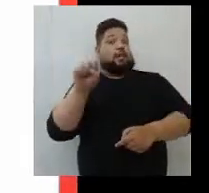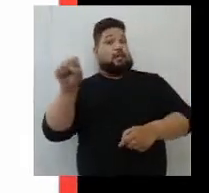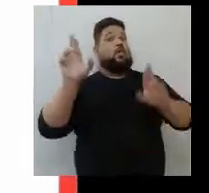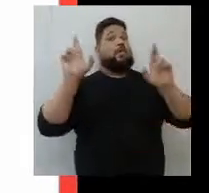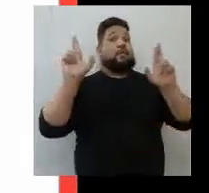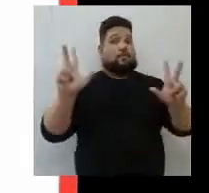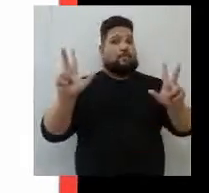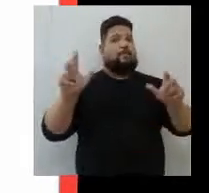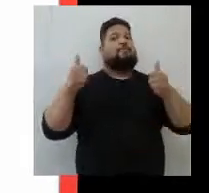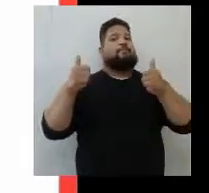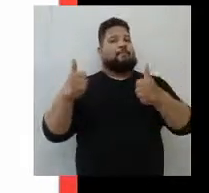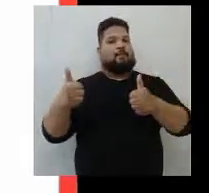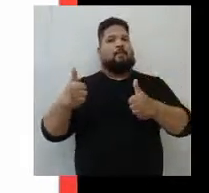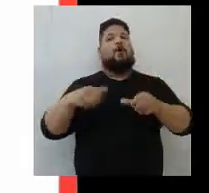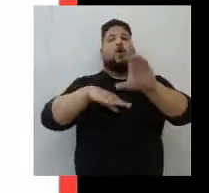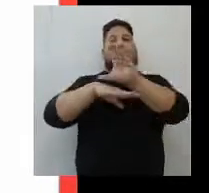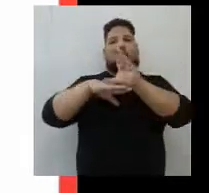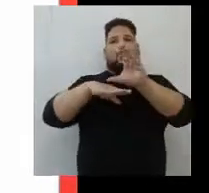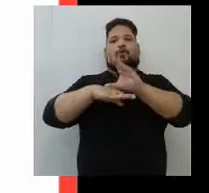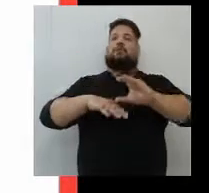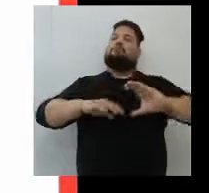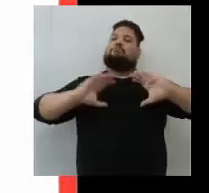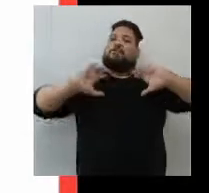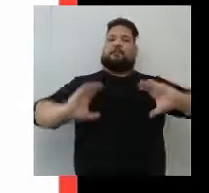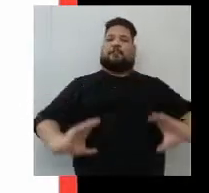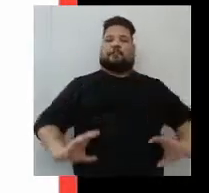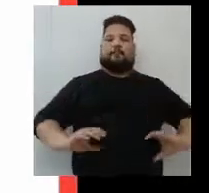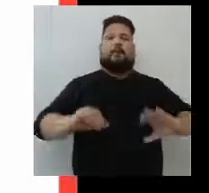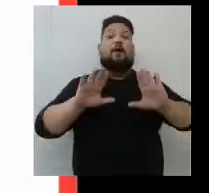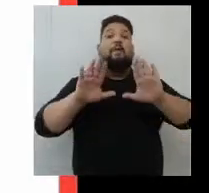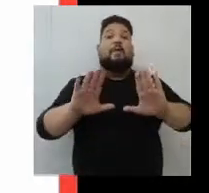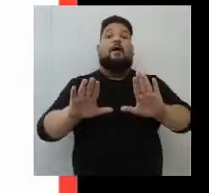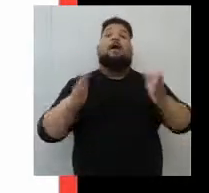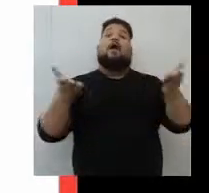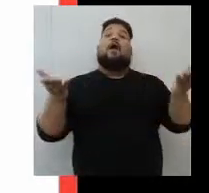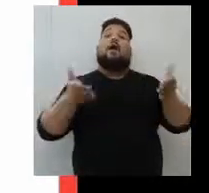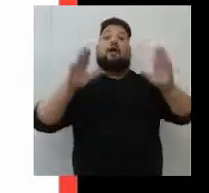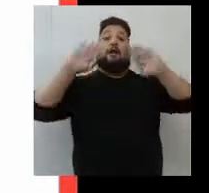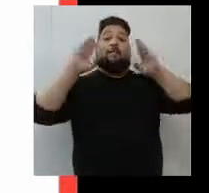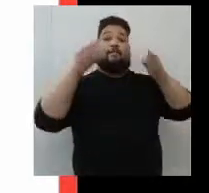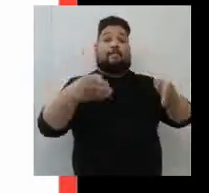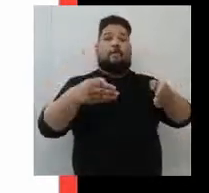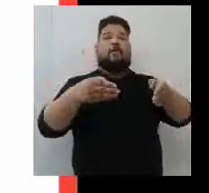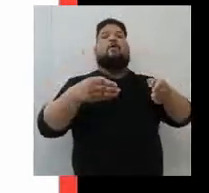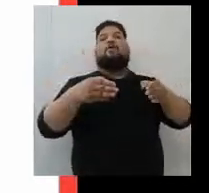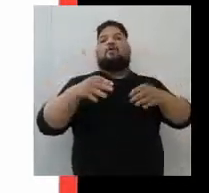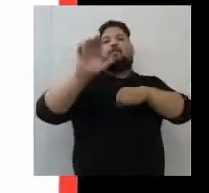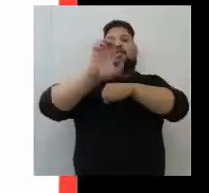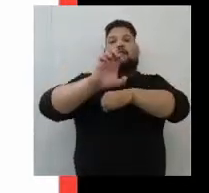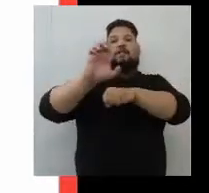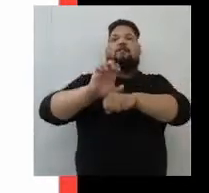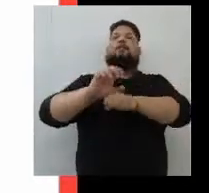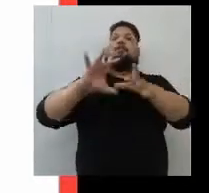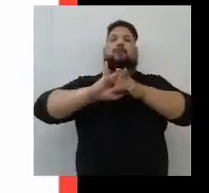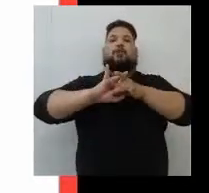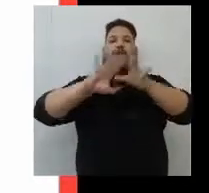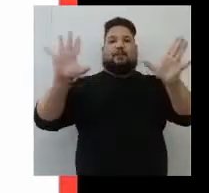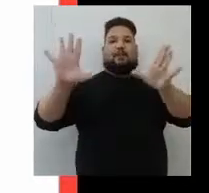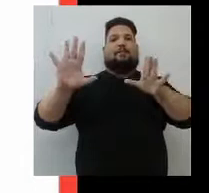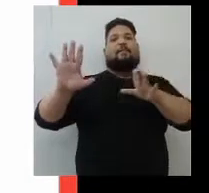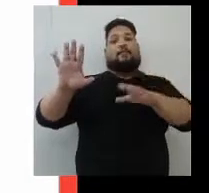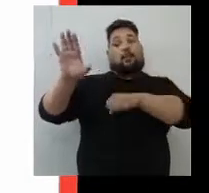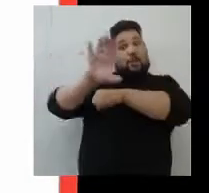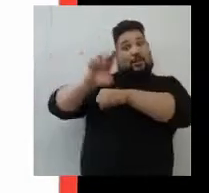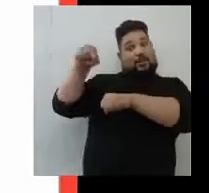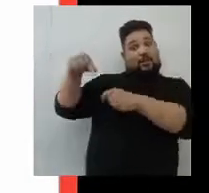1988, tá bem? A Constituição Cidadã, mas eu quero voltar para o Estado laico, quando ela foi implantada.